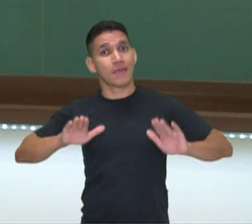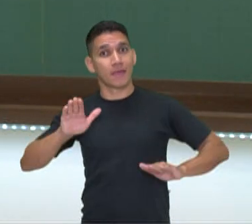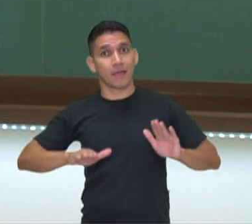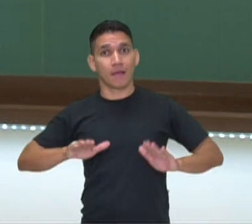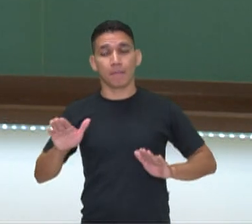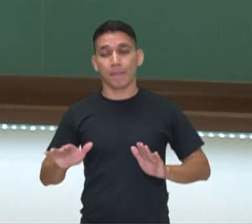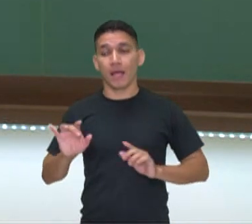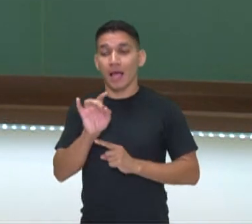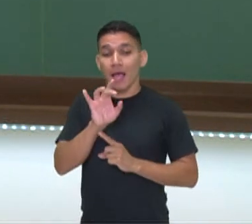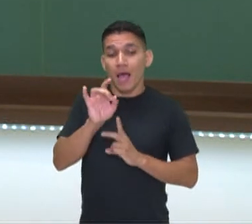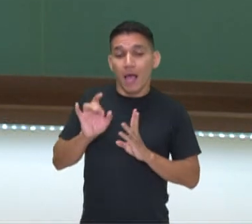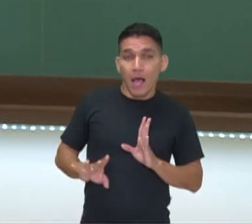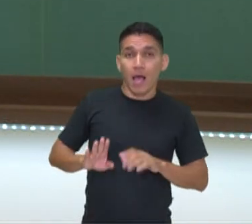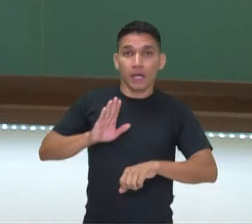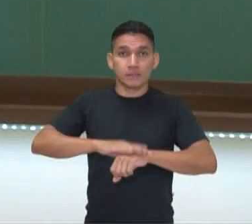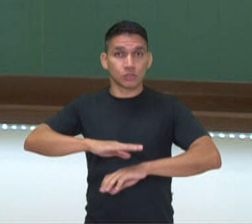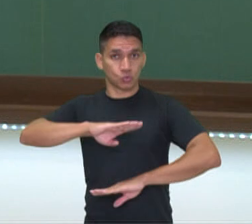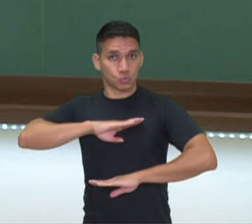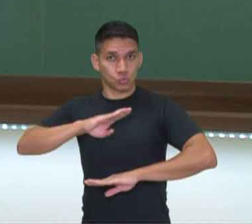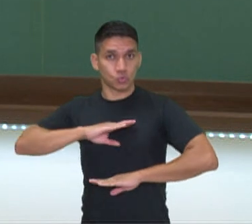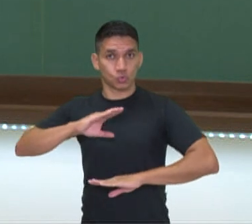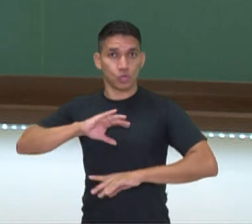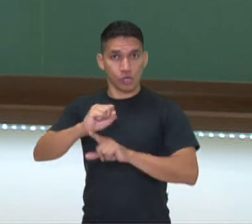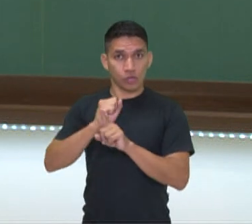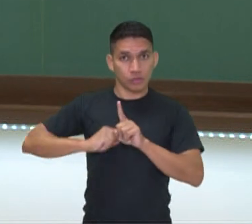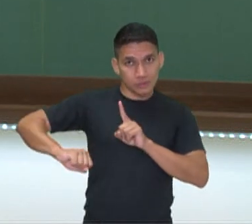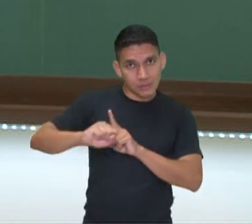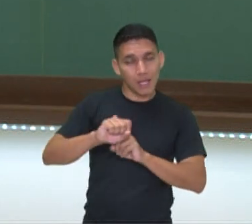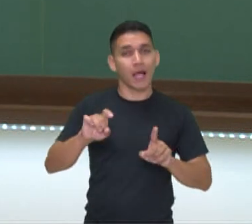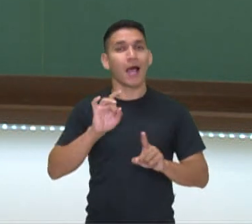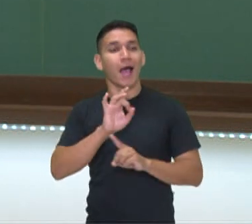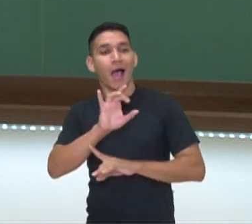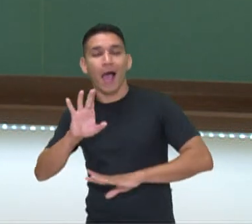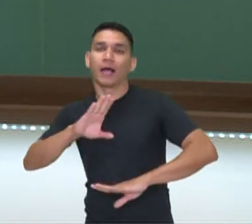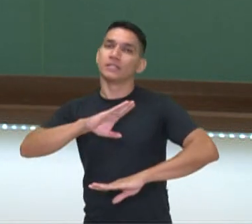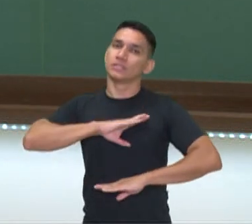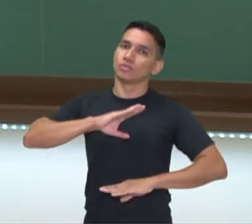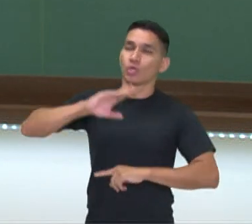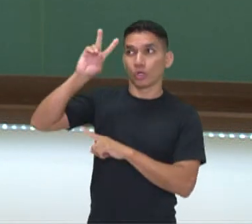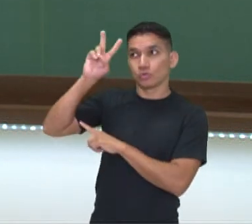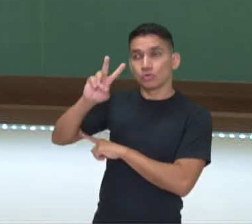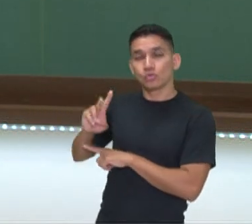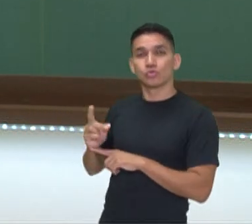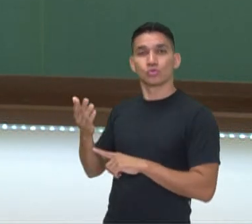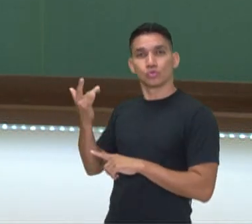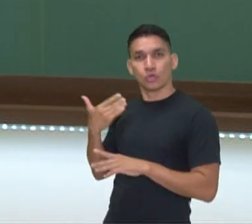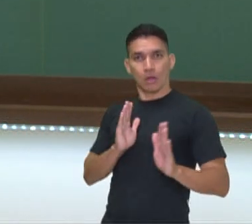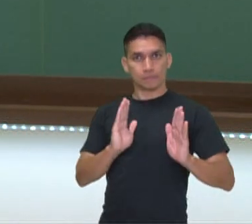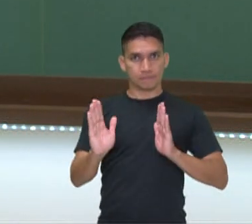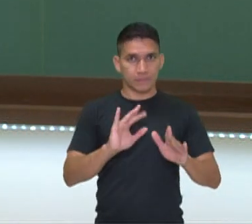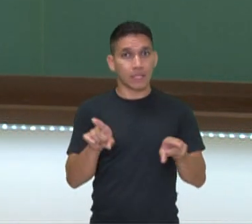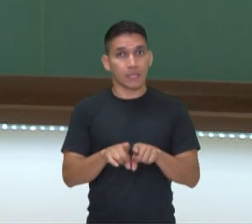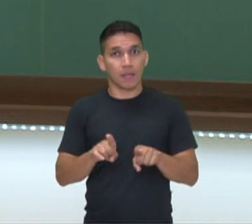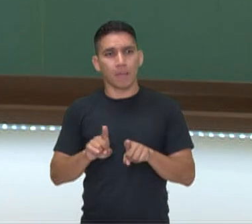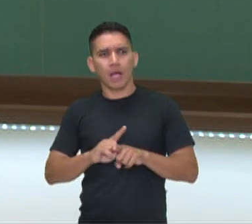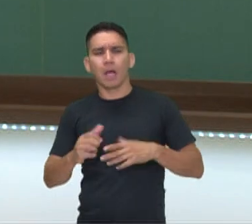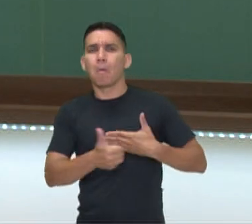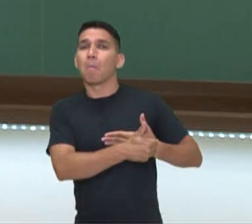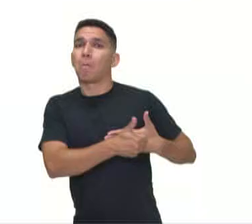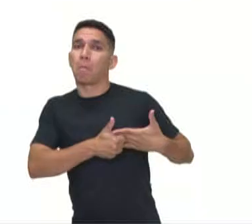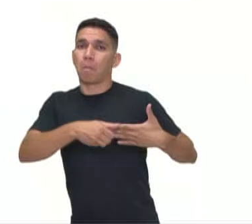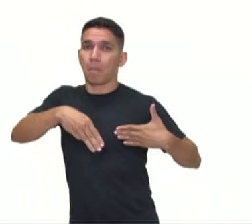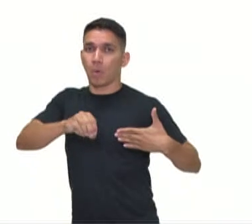cada construção social, de cada construção histórica, de cada construção moral. Instituições